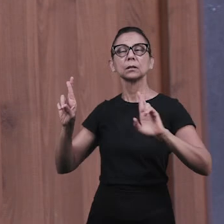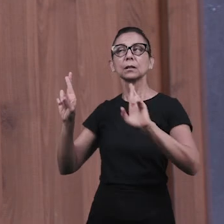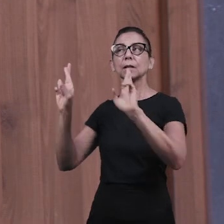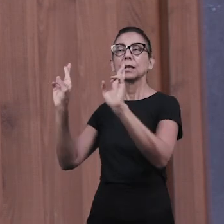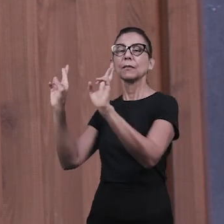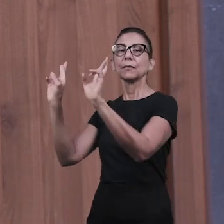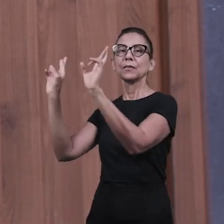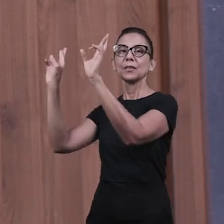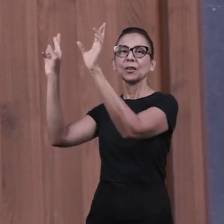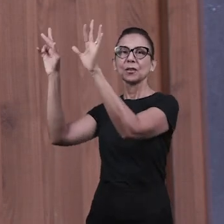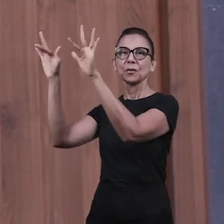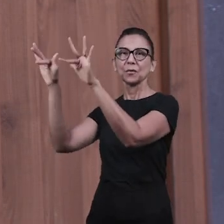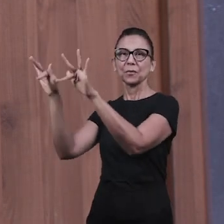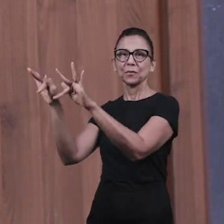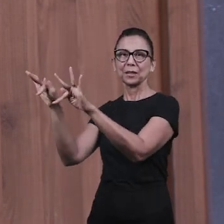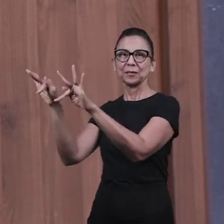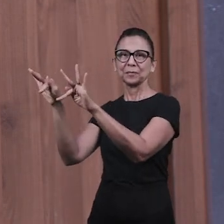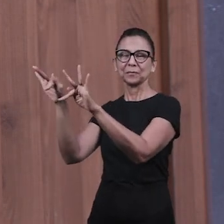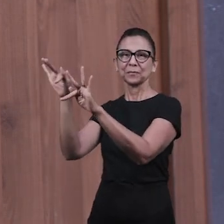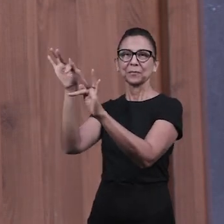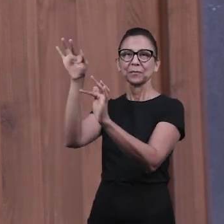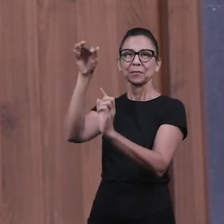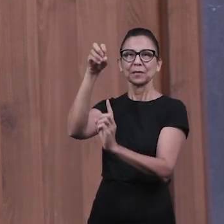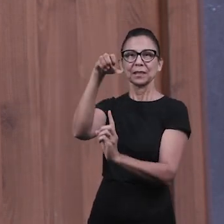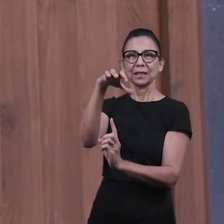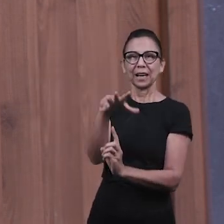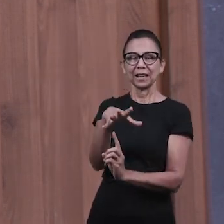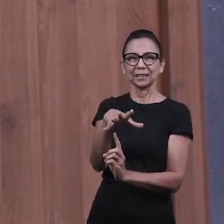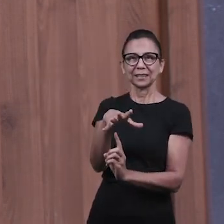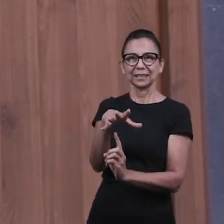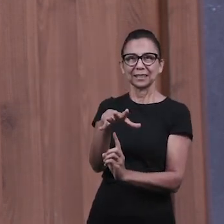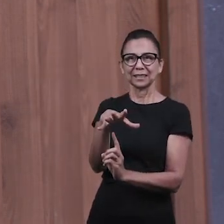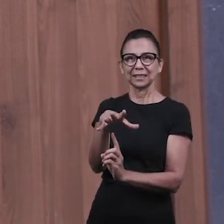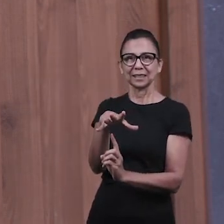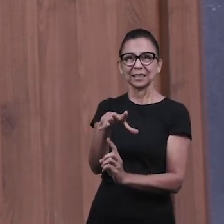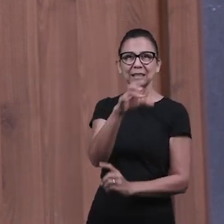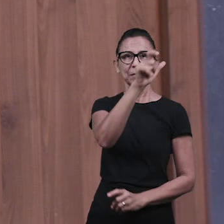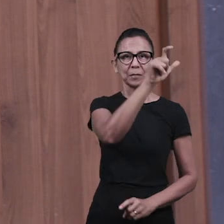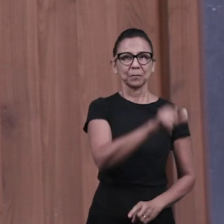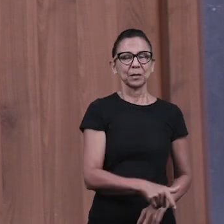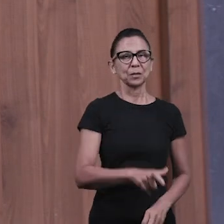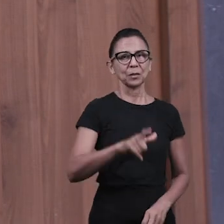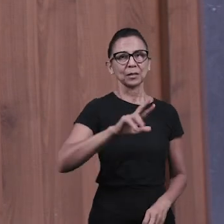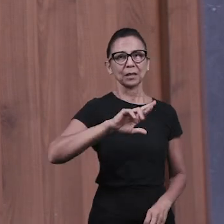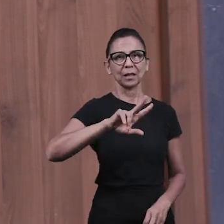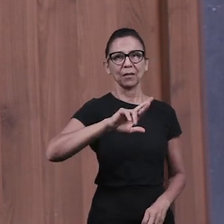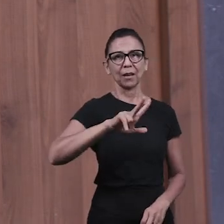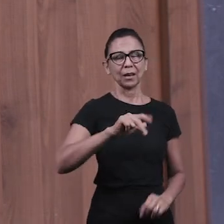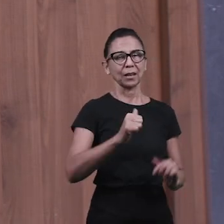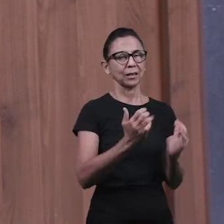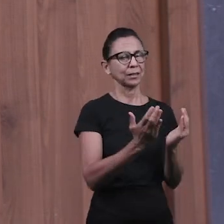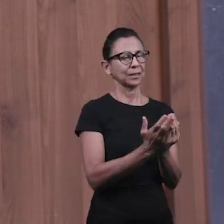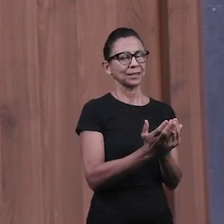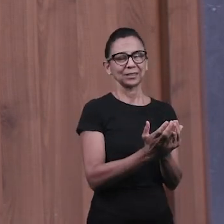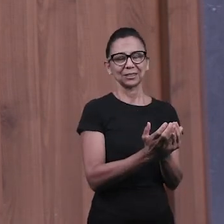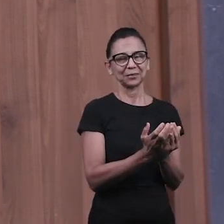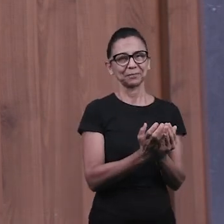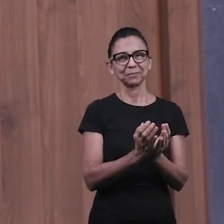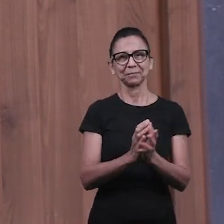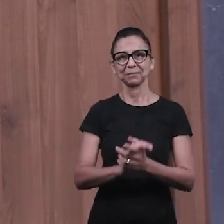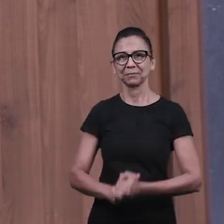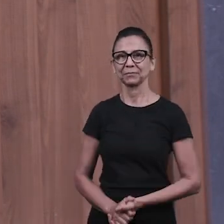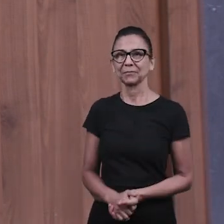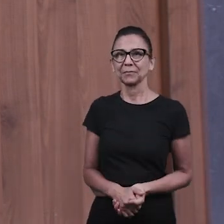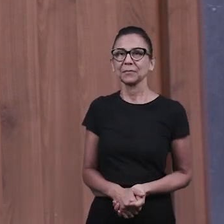o encerramento do período da graça para os gentios. Muito boa a sua resposta, muito ampla, muito